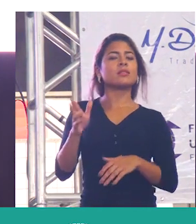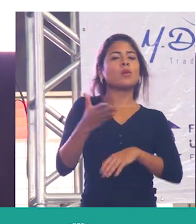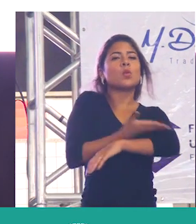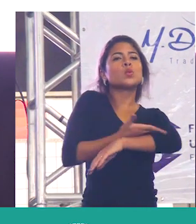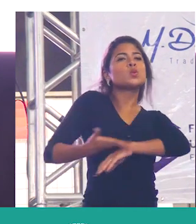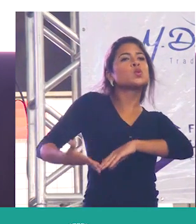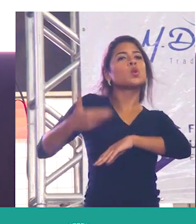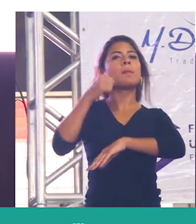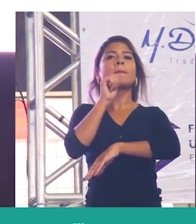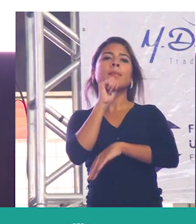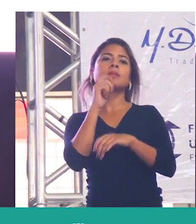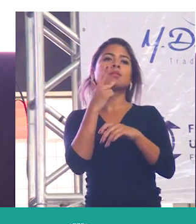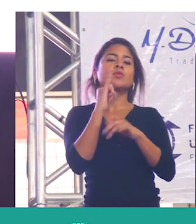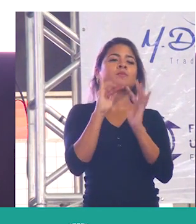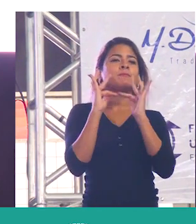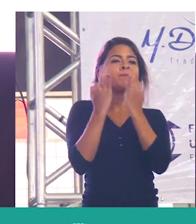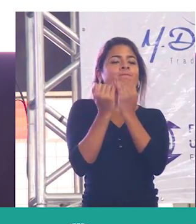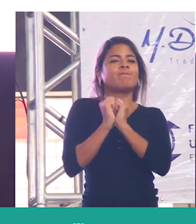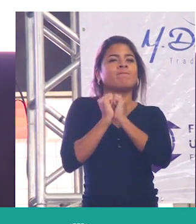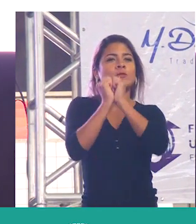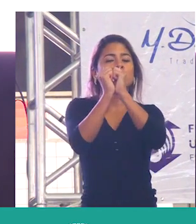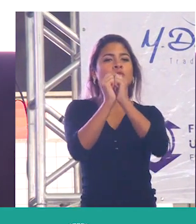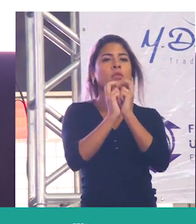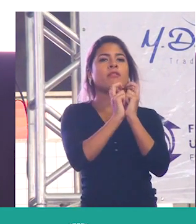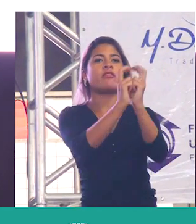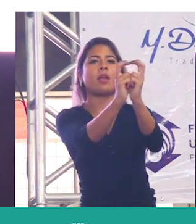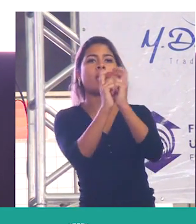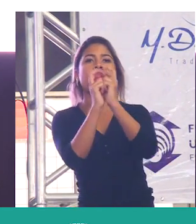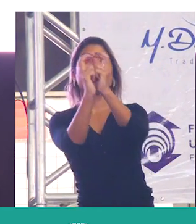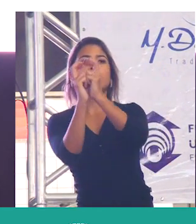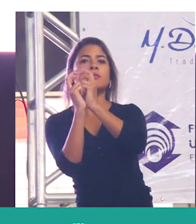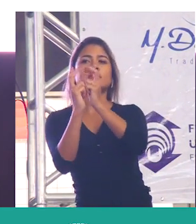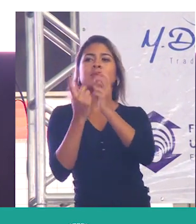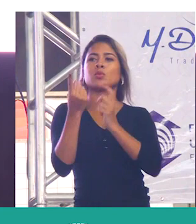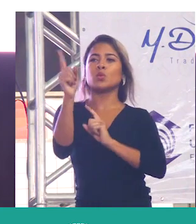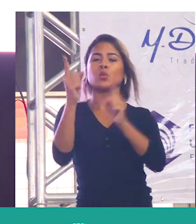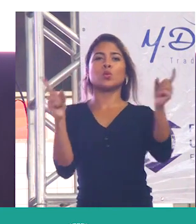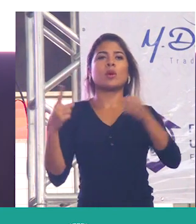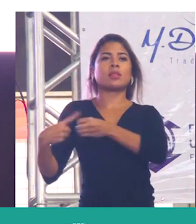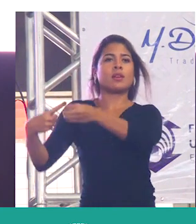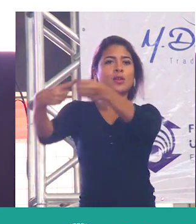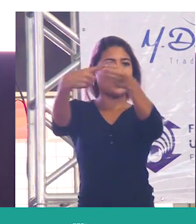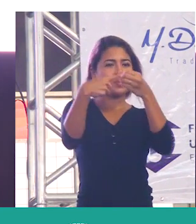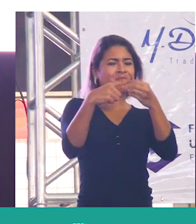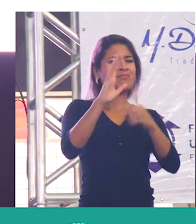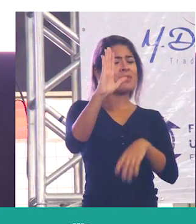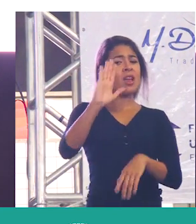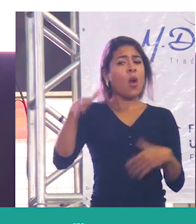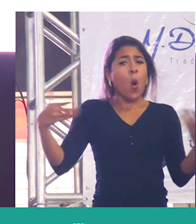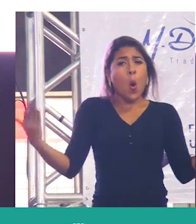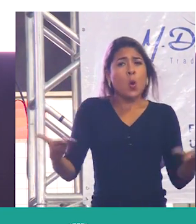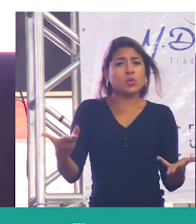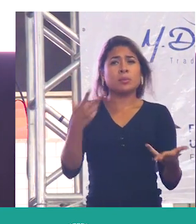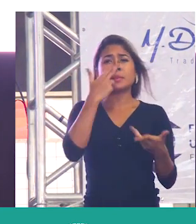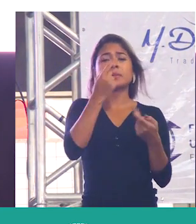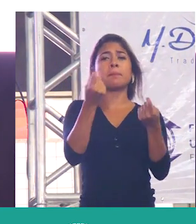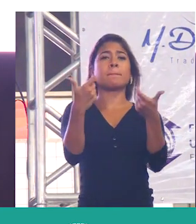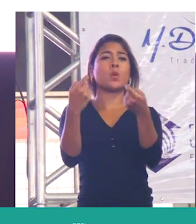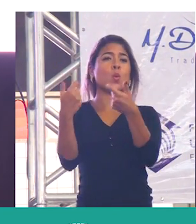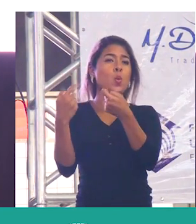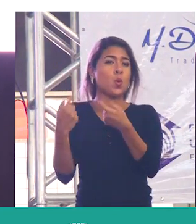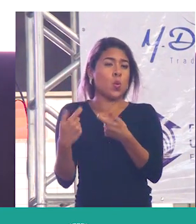interiores. Mas, hoje em dia, é uma coisa muito pequena comparada